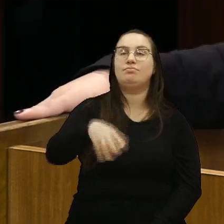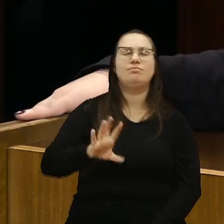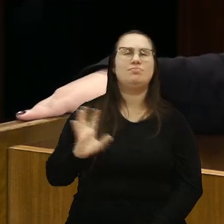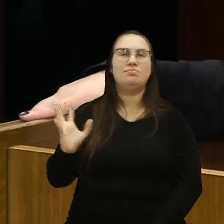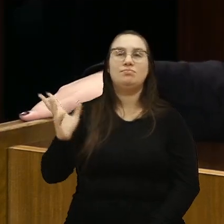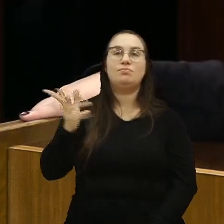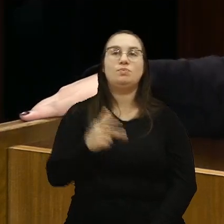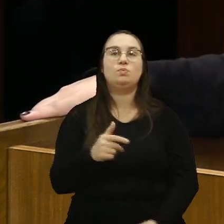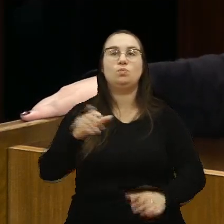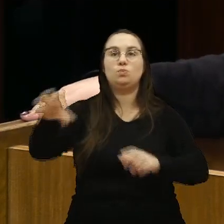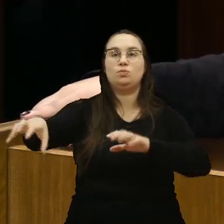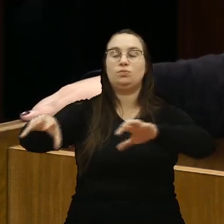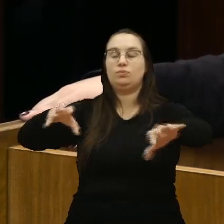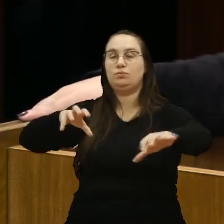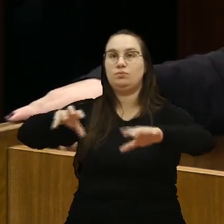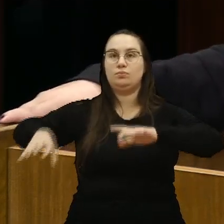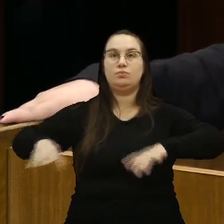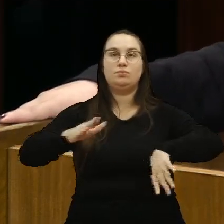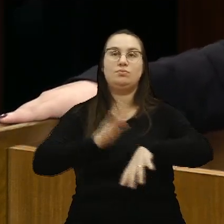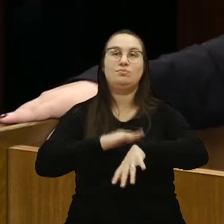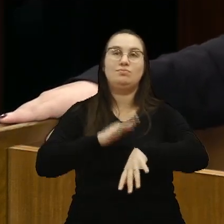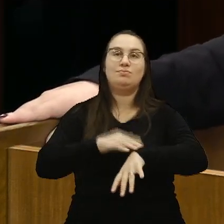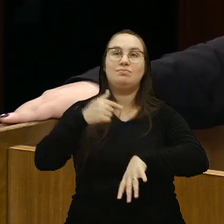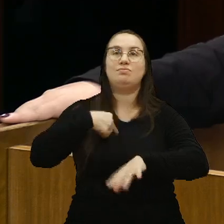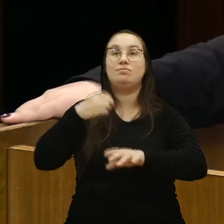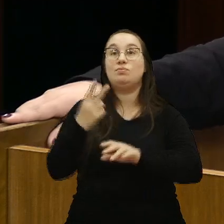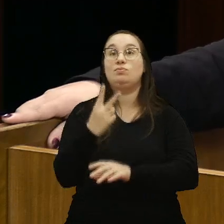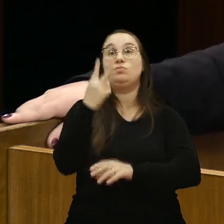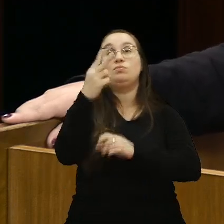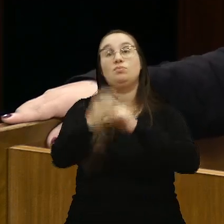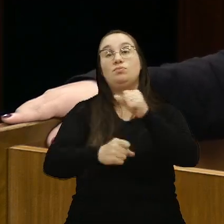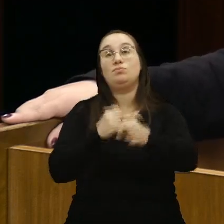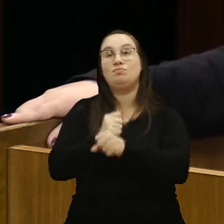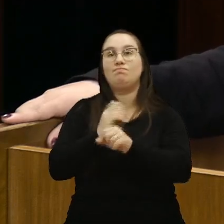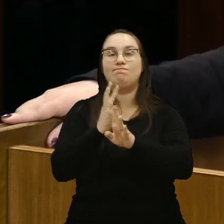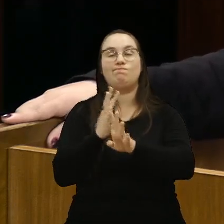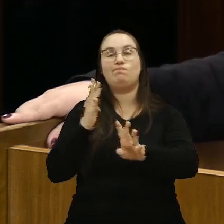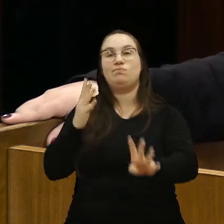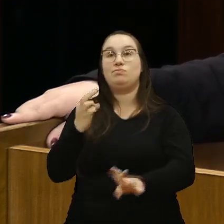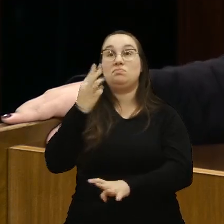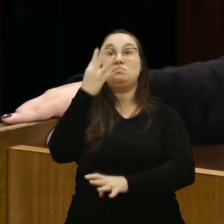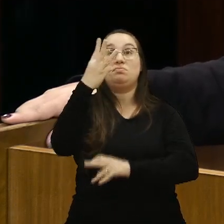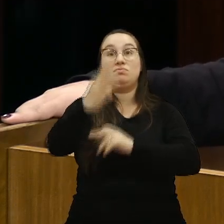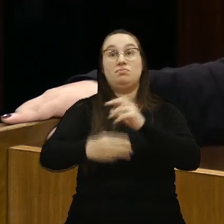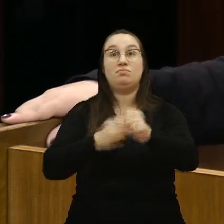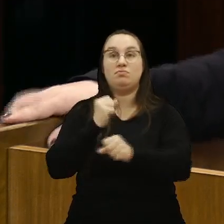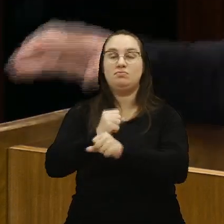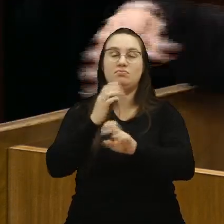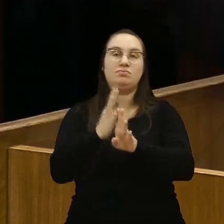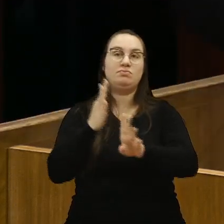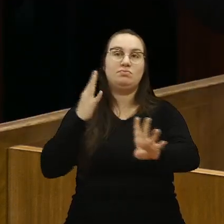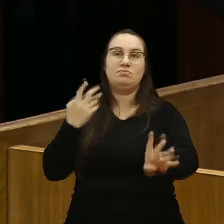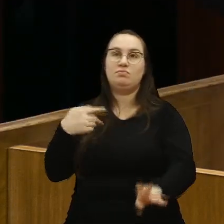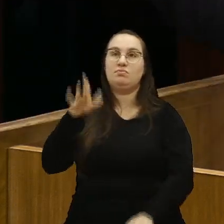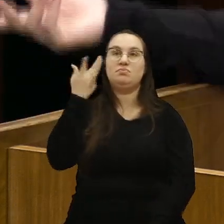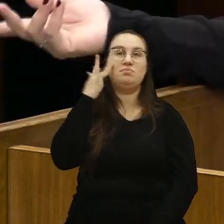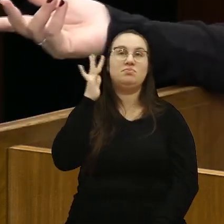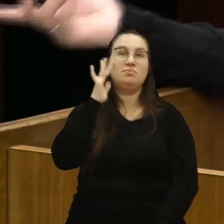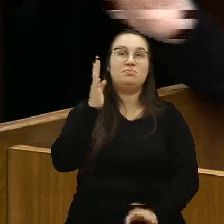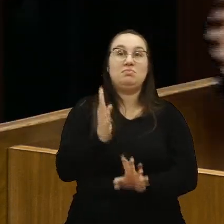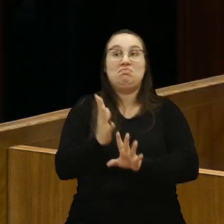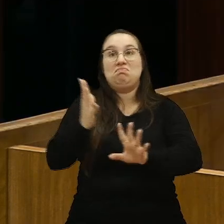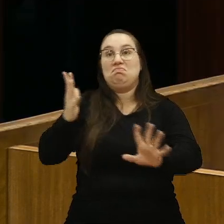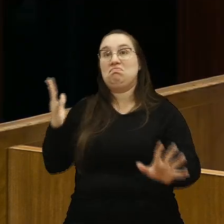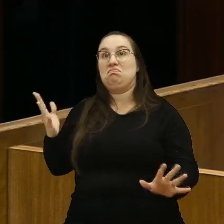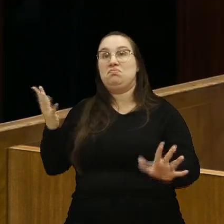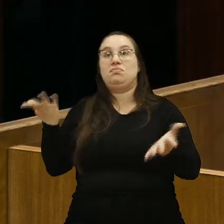em todos os gabinetes, situações assim: eu estou há 2 anos na fila, eu estou há 3 anos na fila, eu nem sei se eu estou na